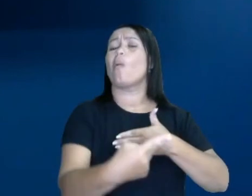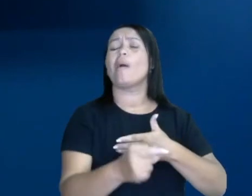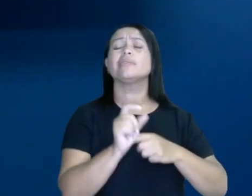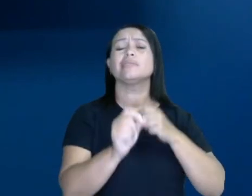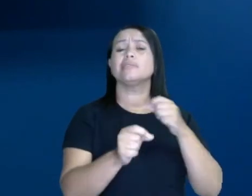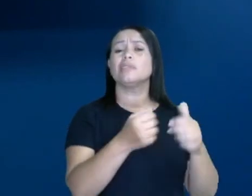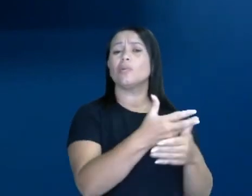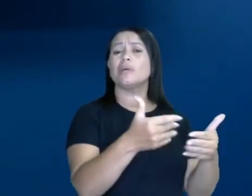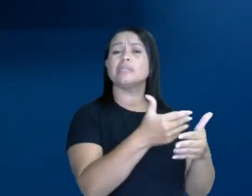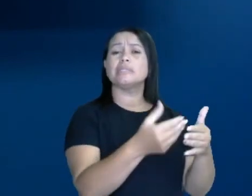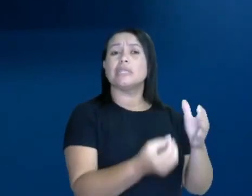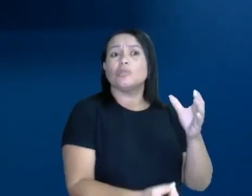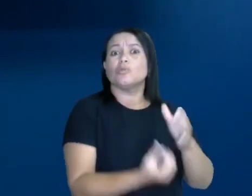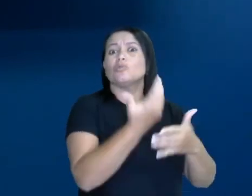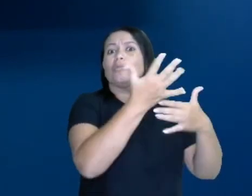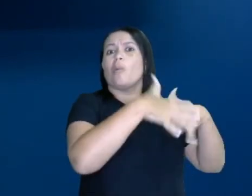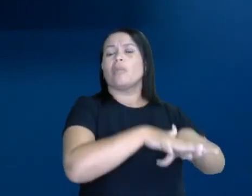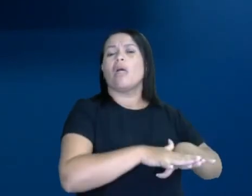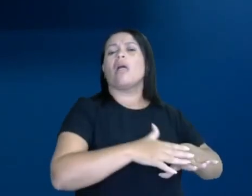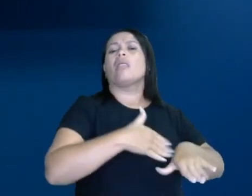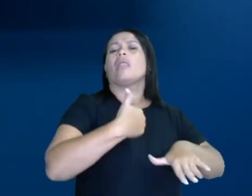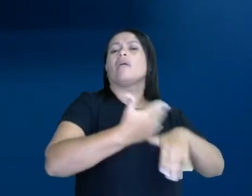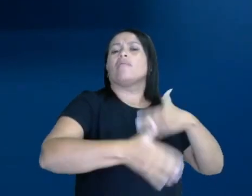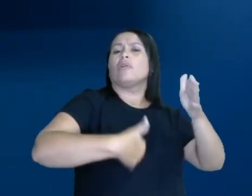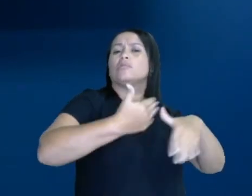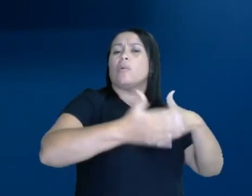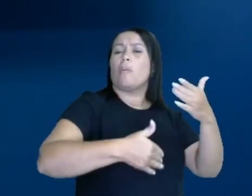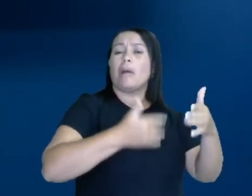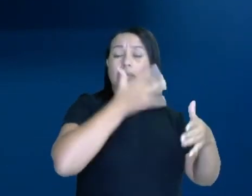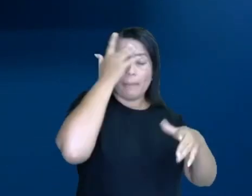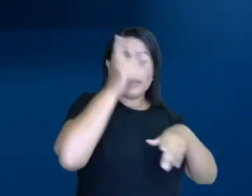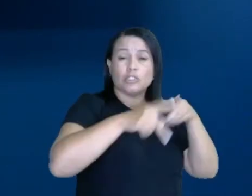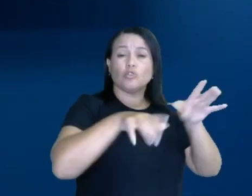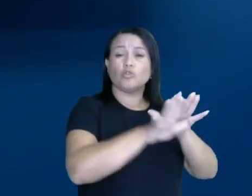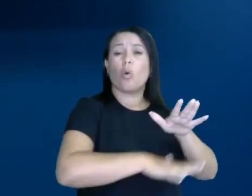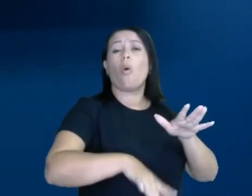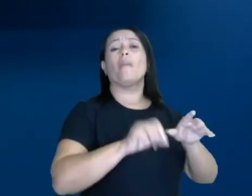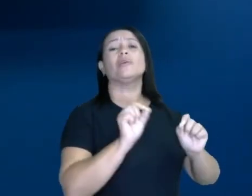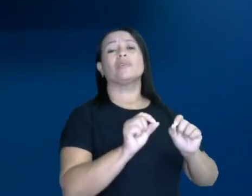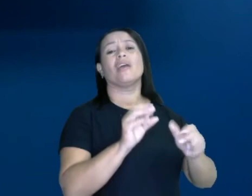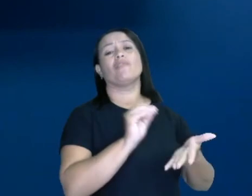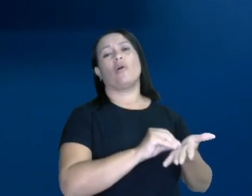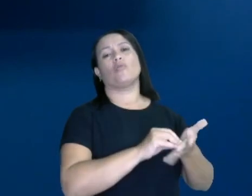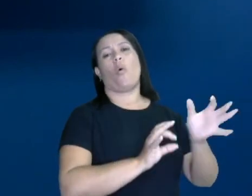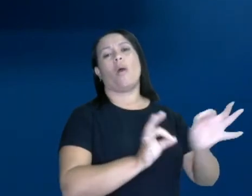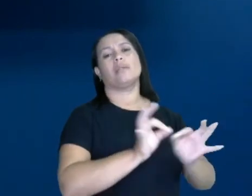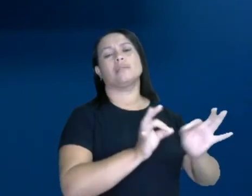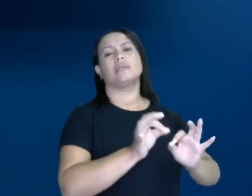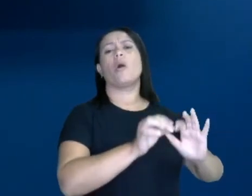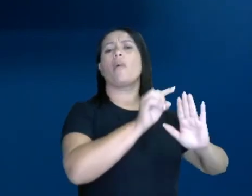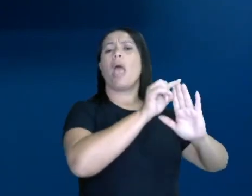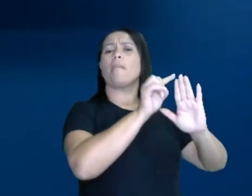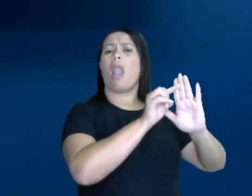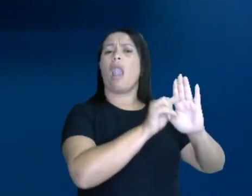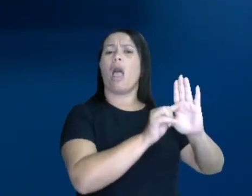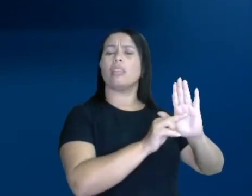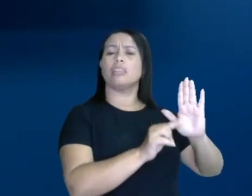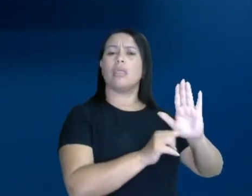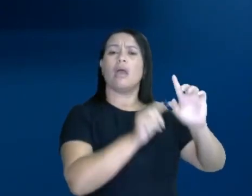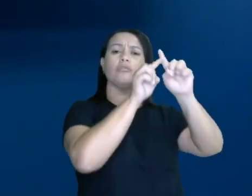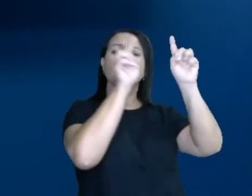que se urbanizou assim de forma muito desenfreada, sem uma organização, sem um planejamento, né? E como a gente